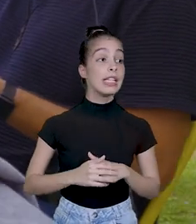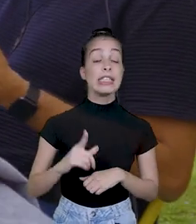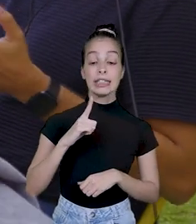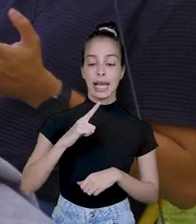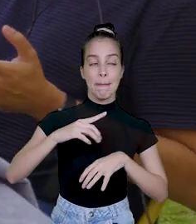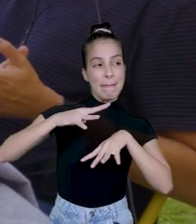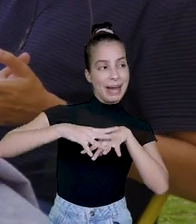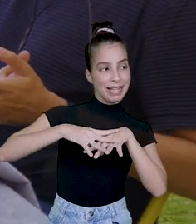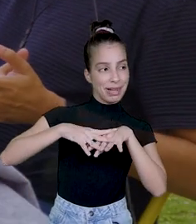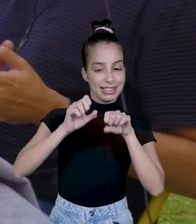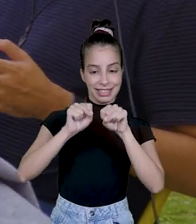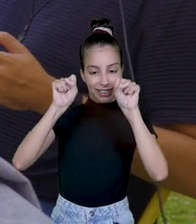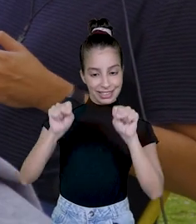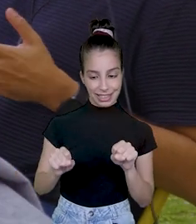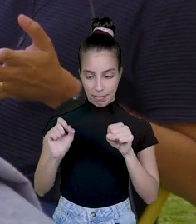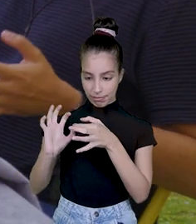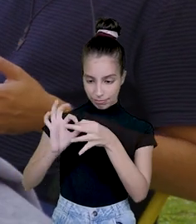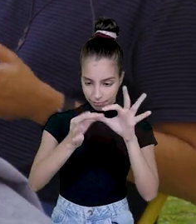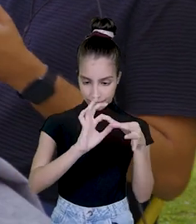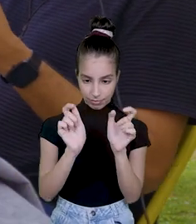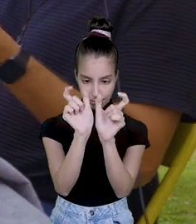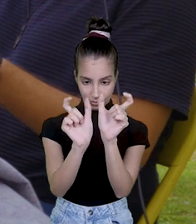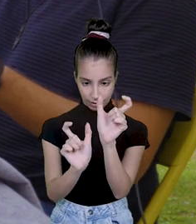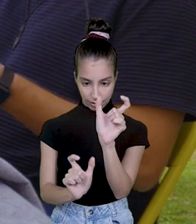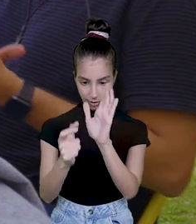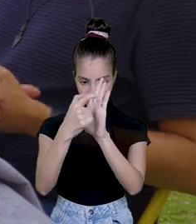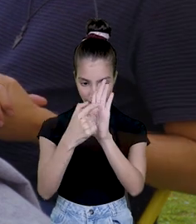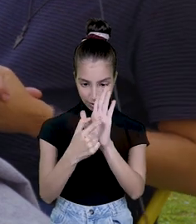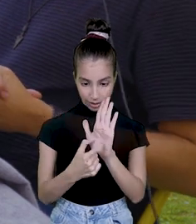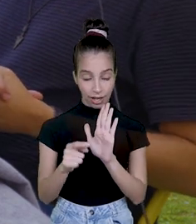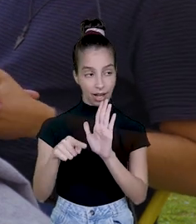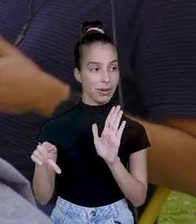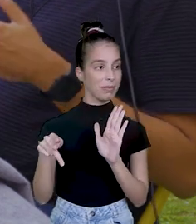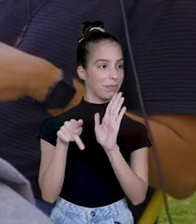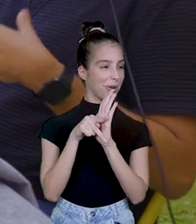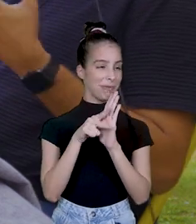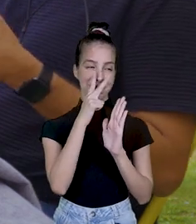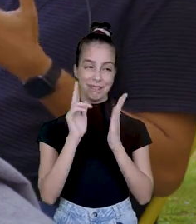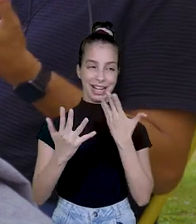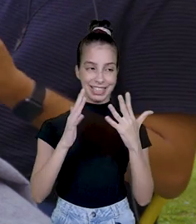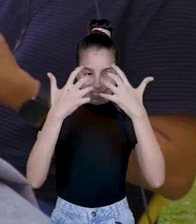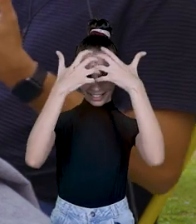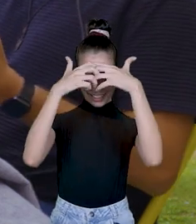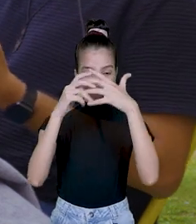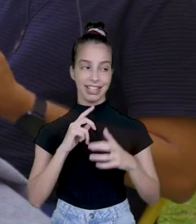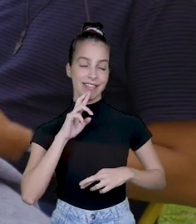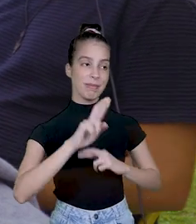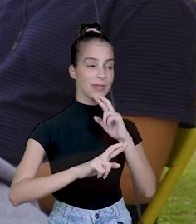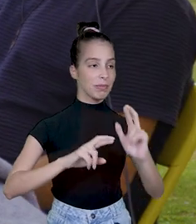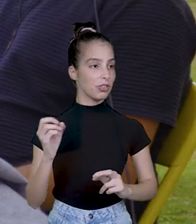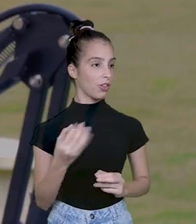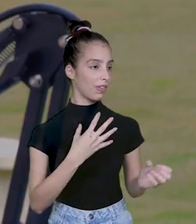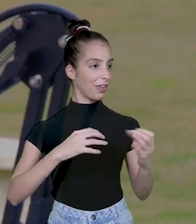matemáticos que simulam o cérebro eh de uma pessoa e essa inteligência artificial generativa criando sempre respostas originais e